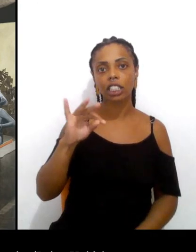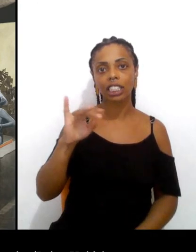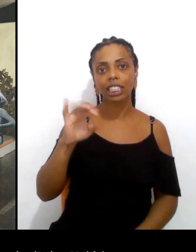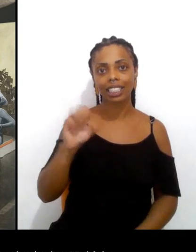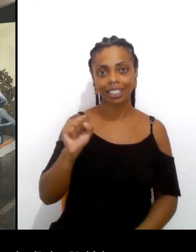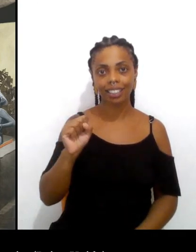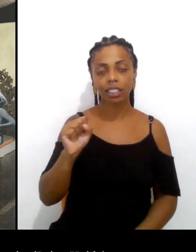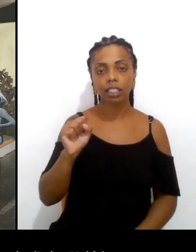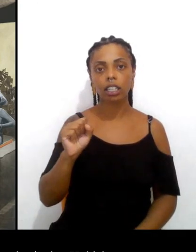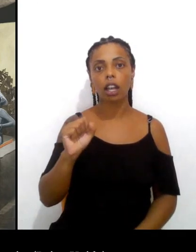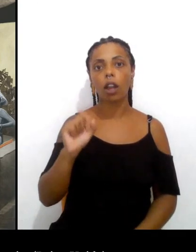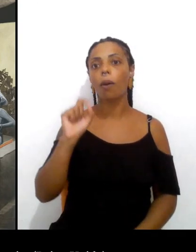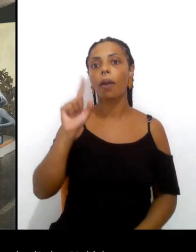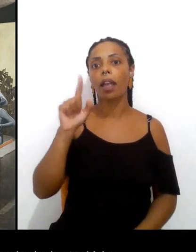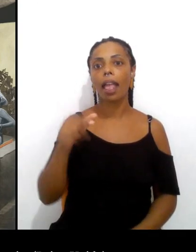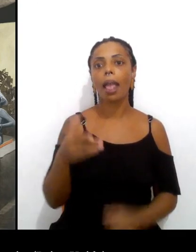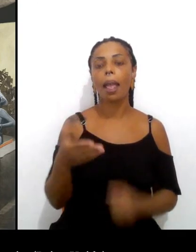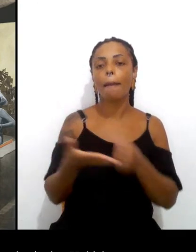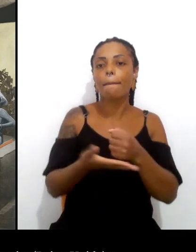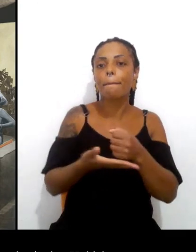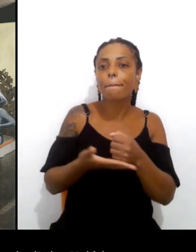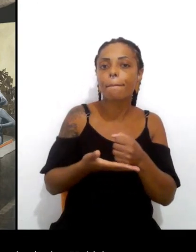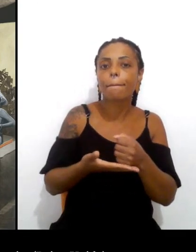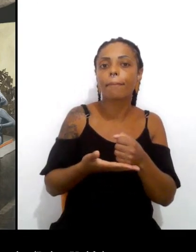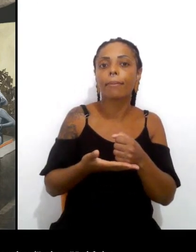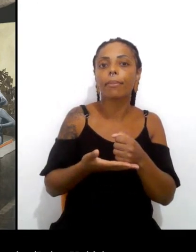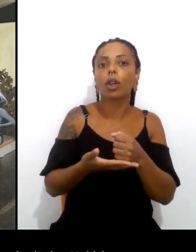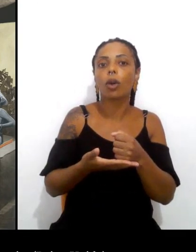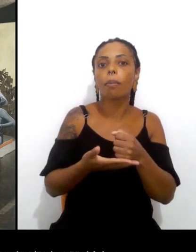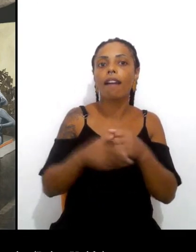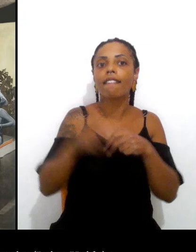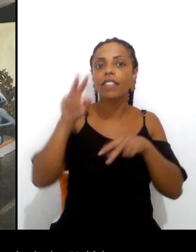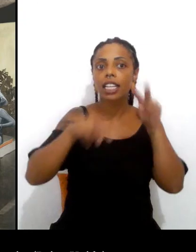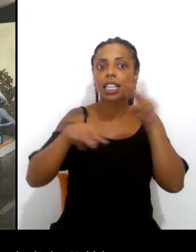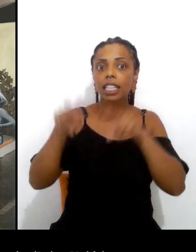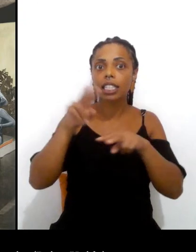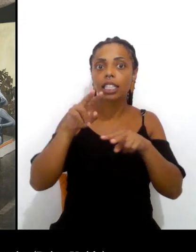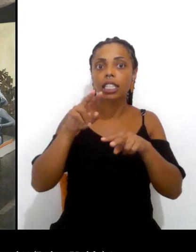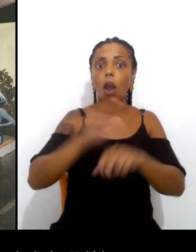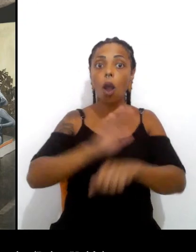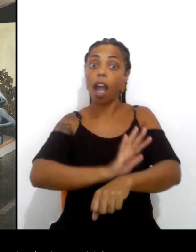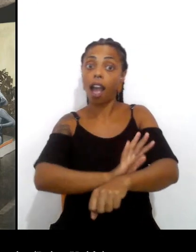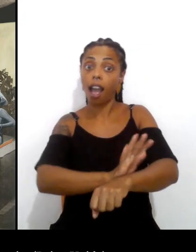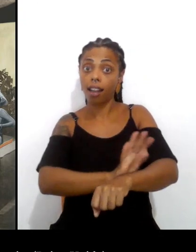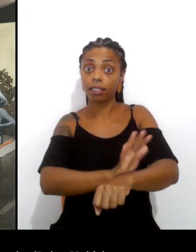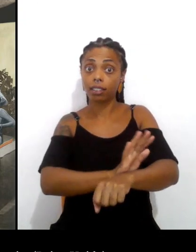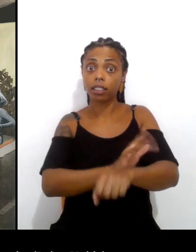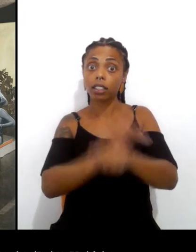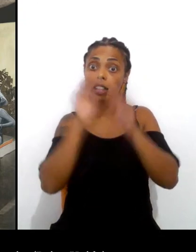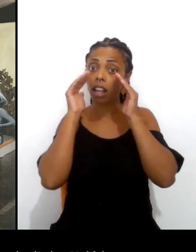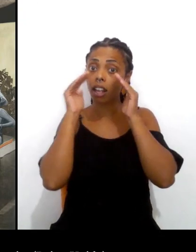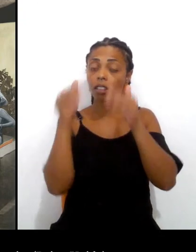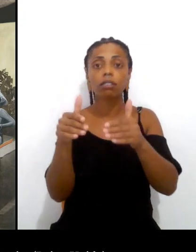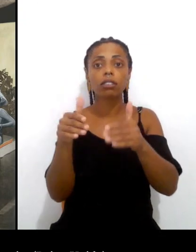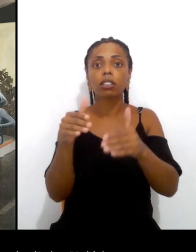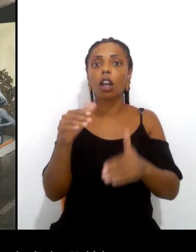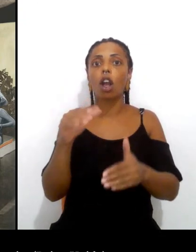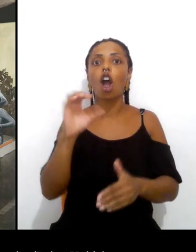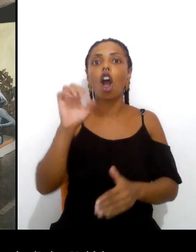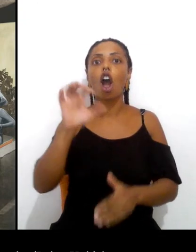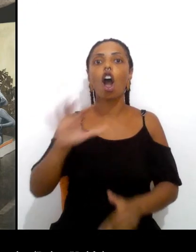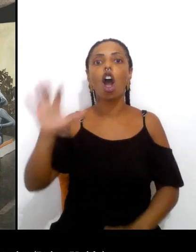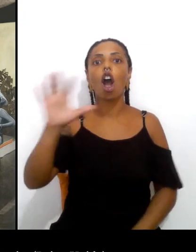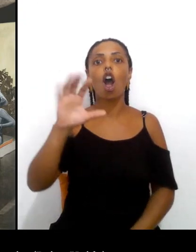em uma visão racista e centralizada no ocidente em relação